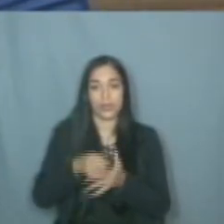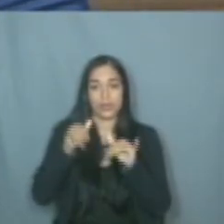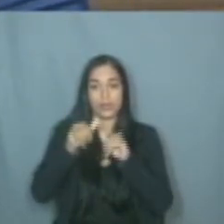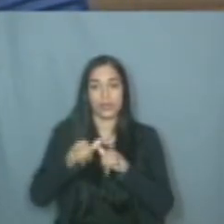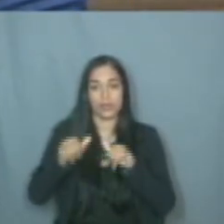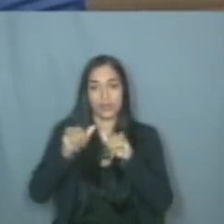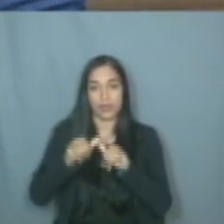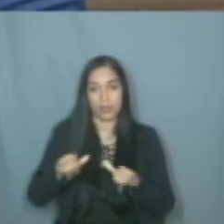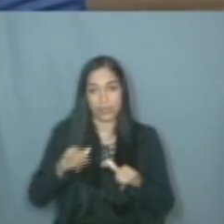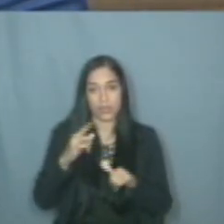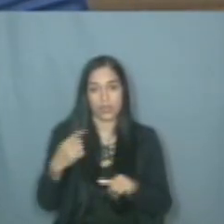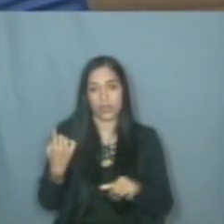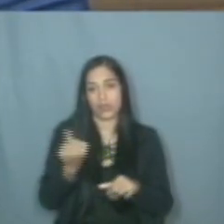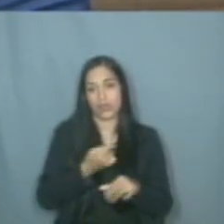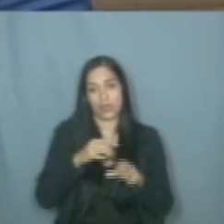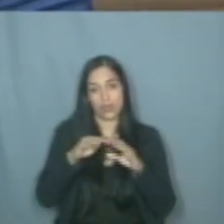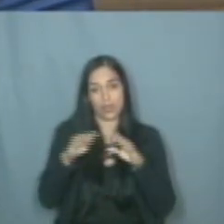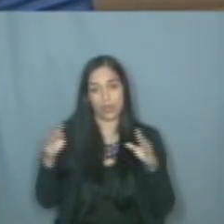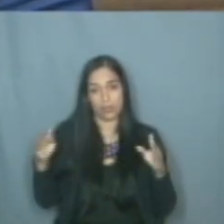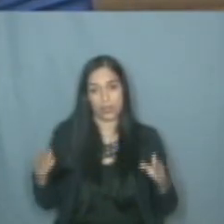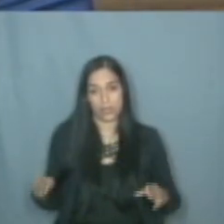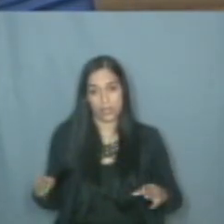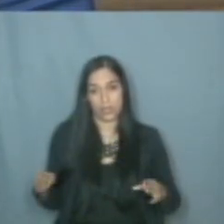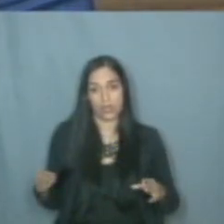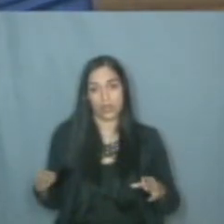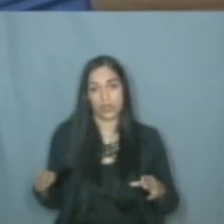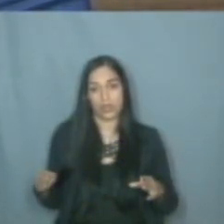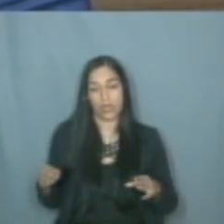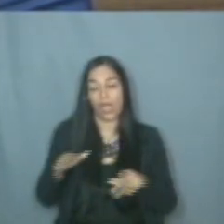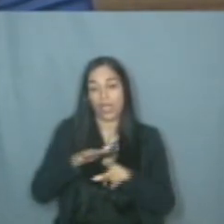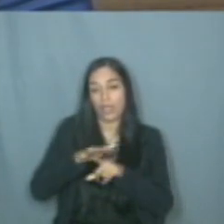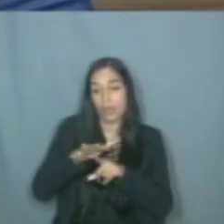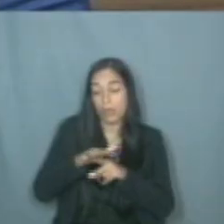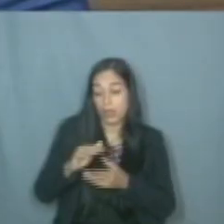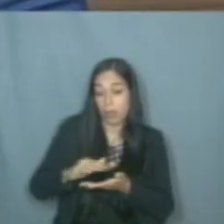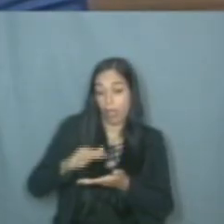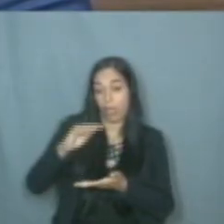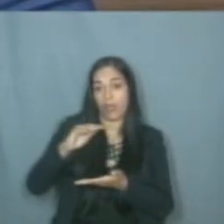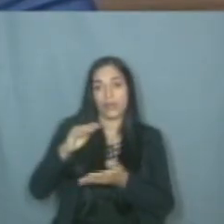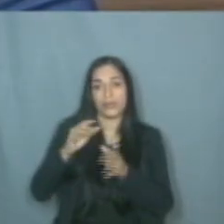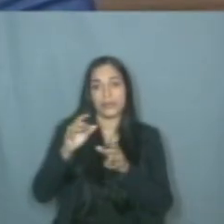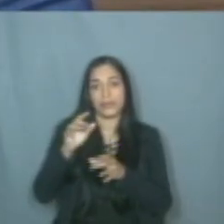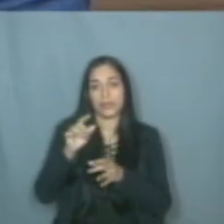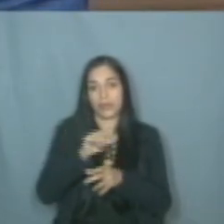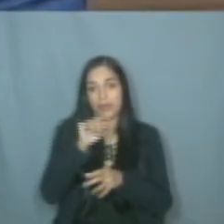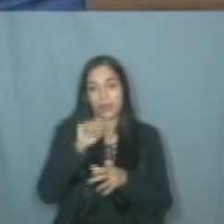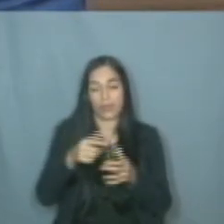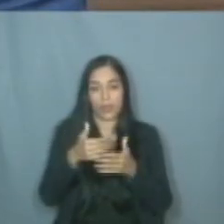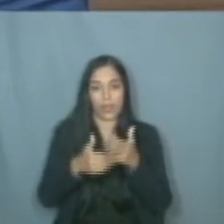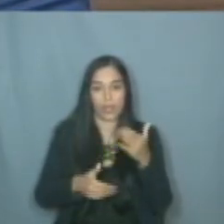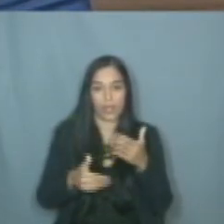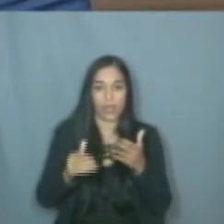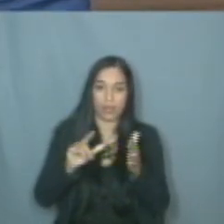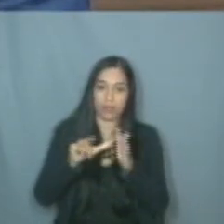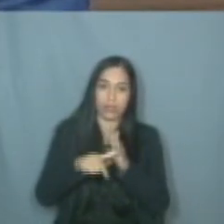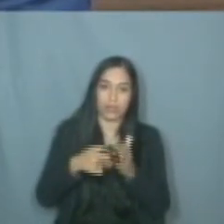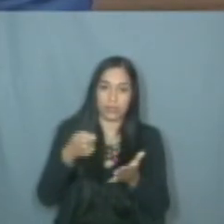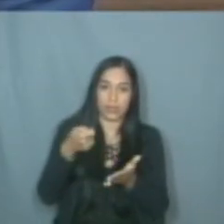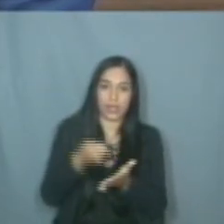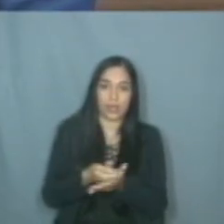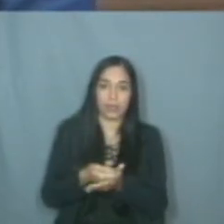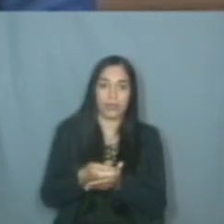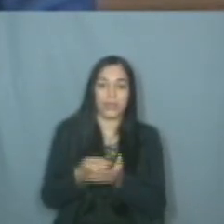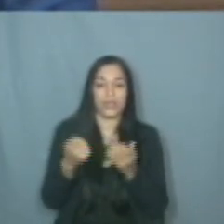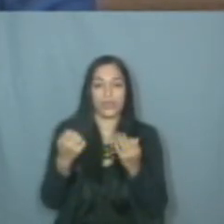Informações obtidas pelo nosso gabinete indicam que a alta demanda gerada pelo volume de desligamento tem atrasado o pagamento de verbas rescisórias com